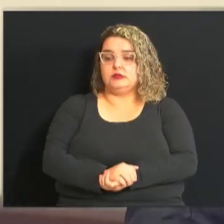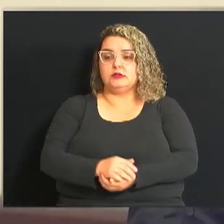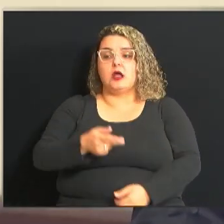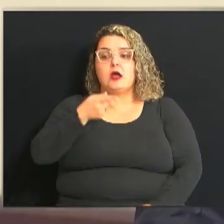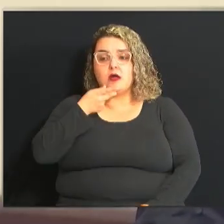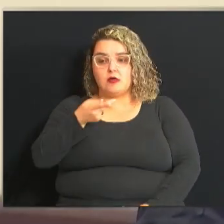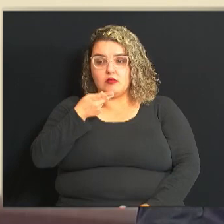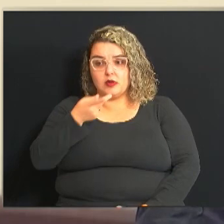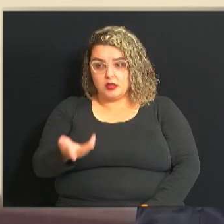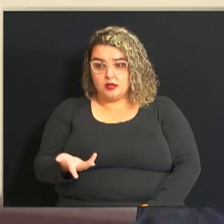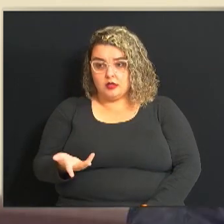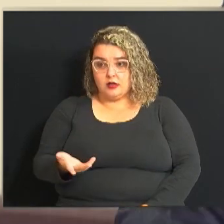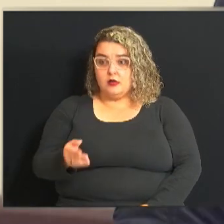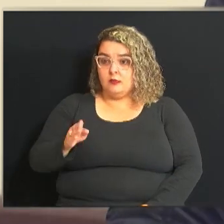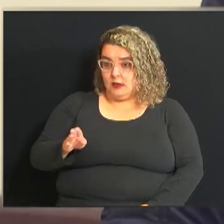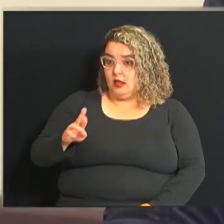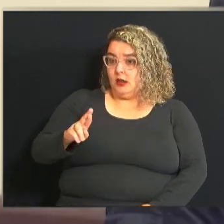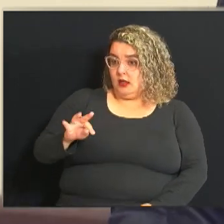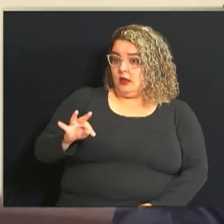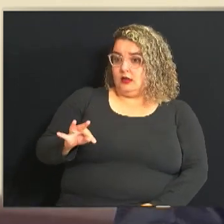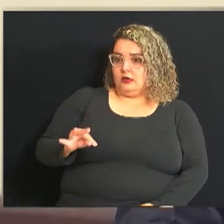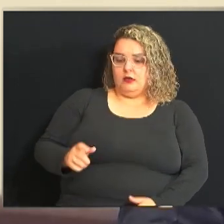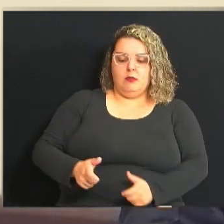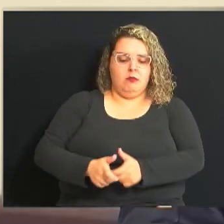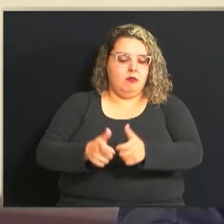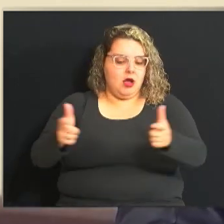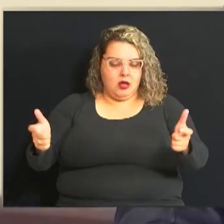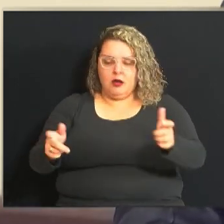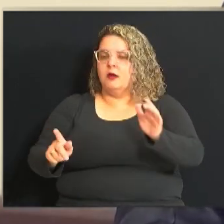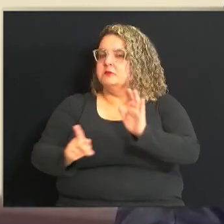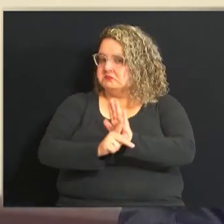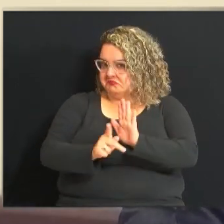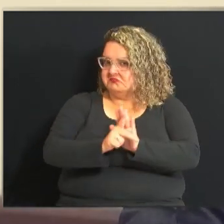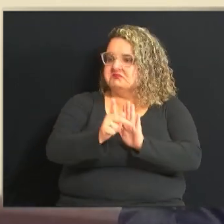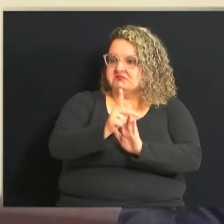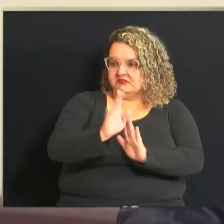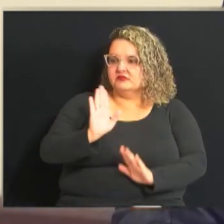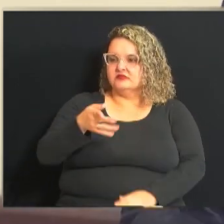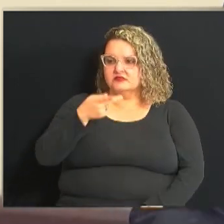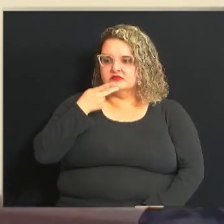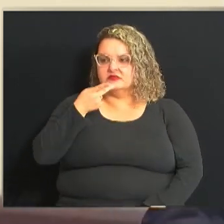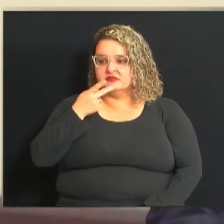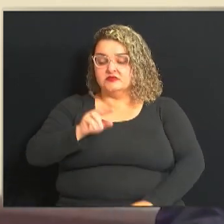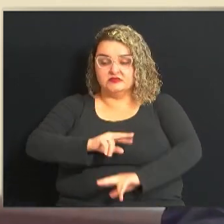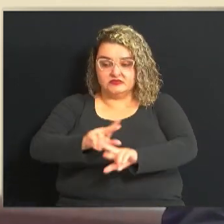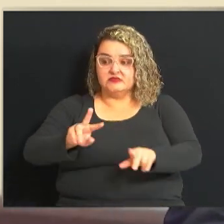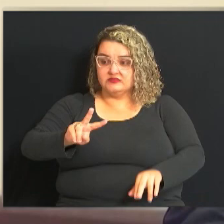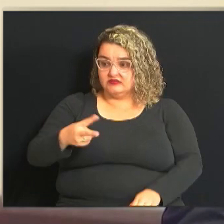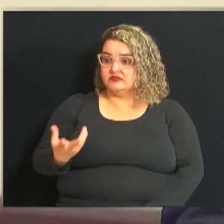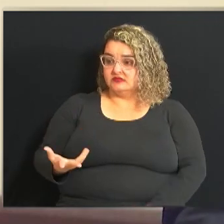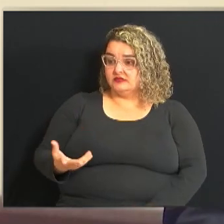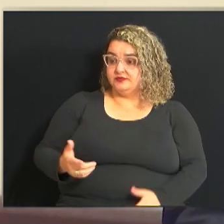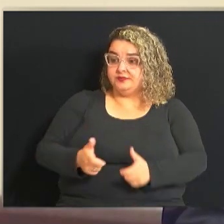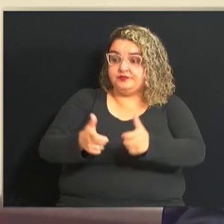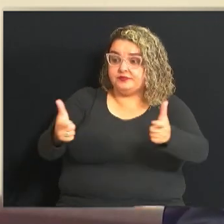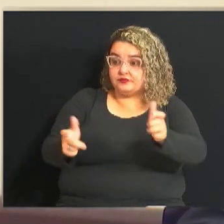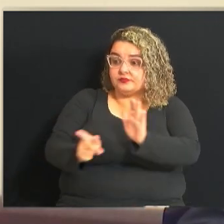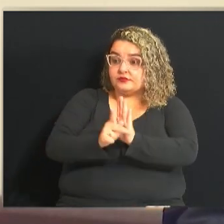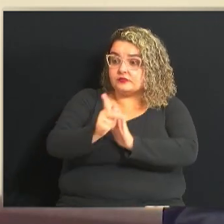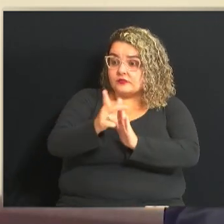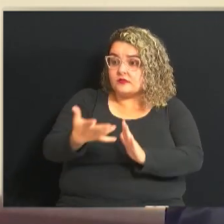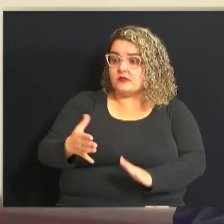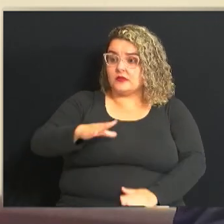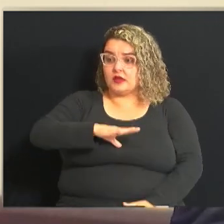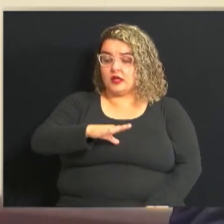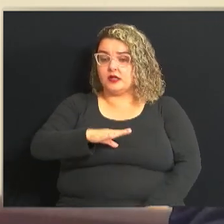do BRT, que é o maior projeto, como eu já disse algumas vezes, o maior projeto da história de Campinas. Campinas vai fazer